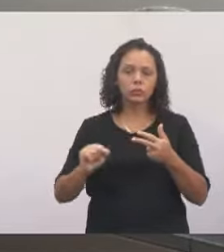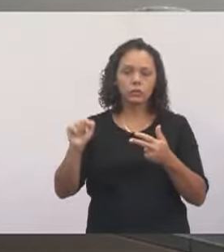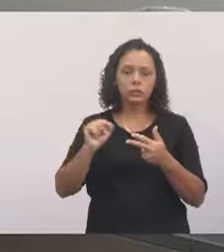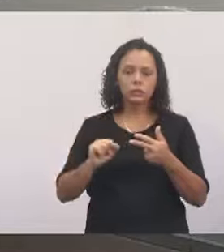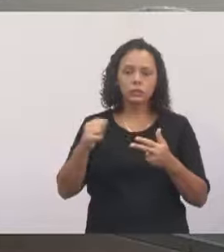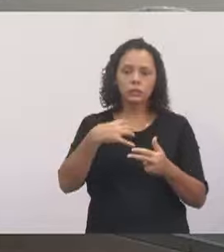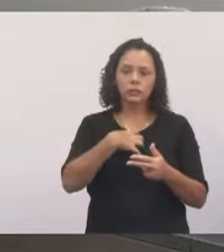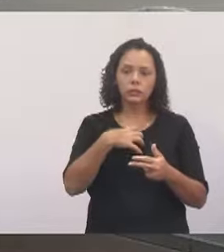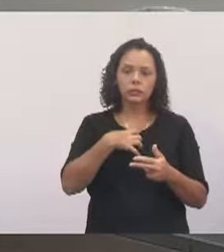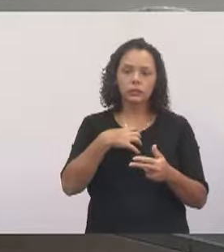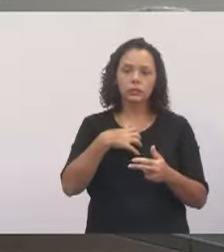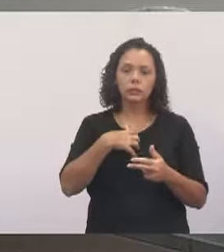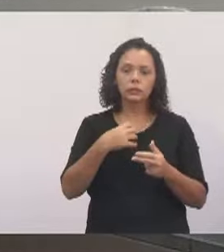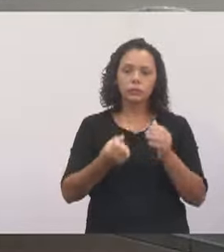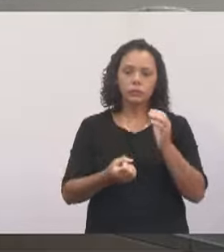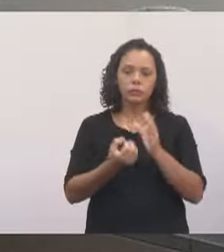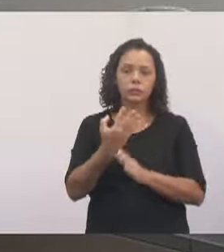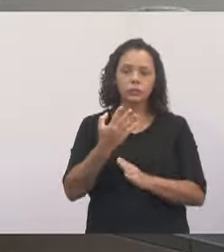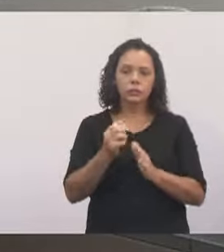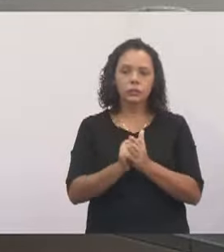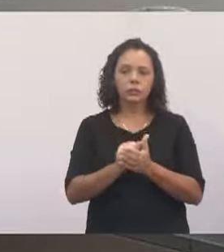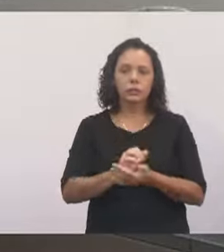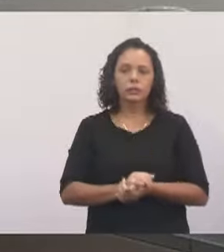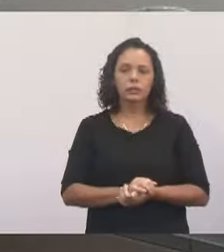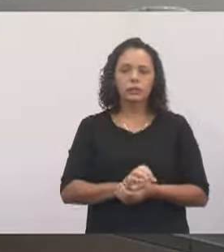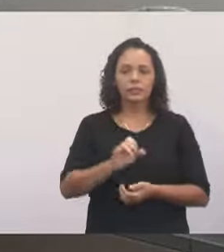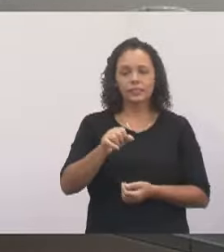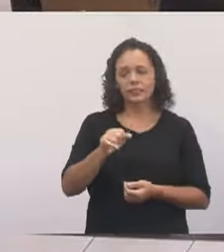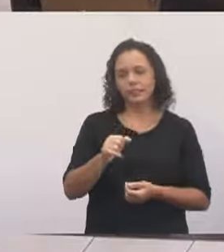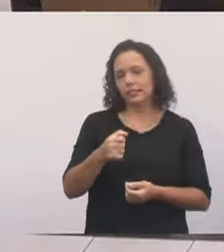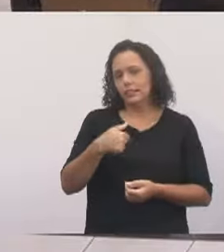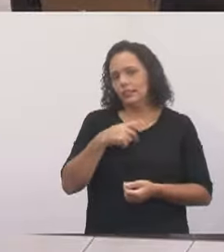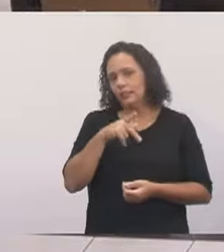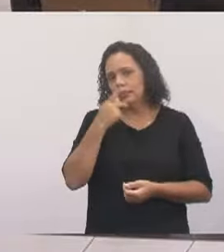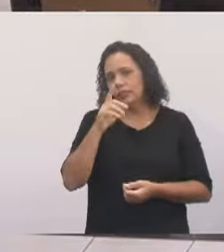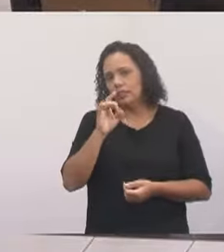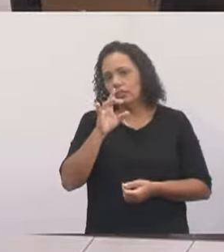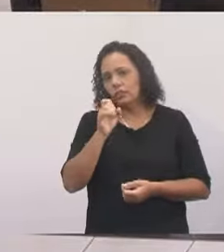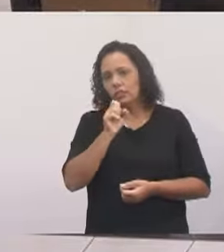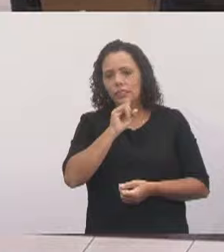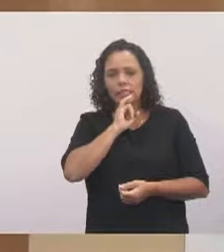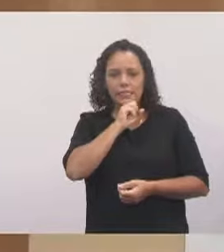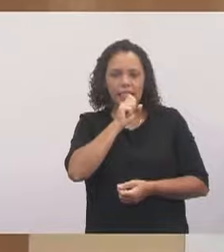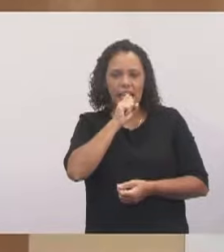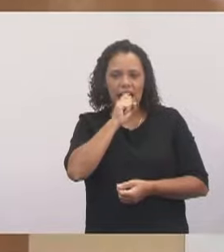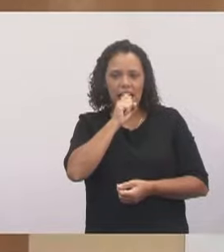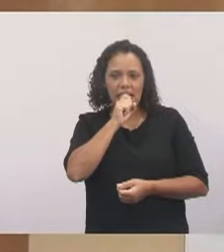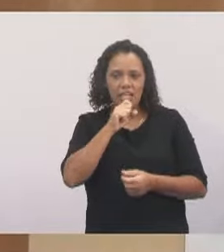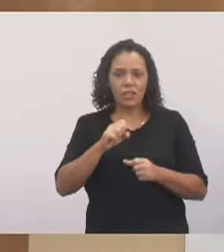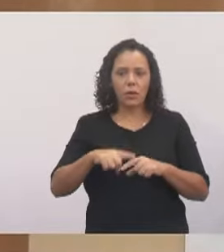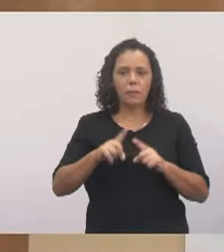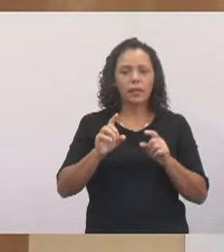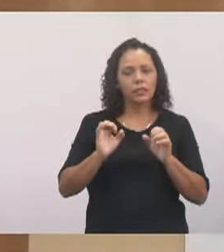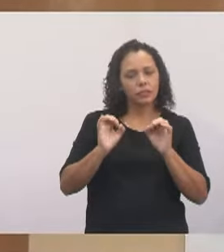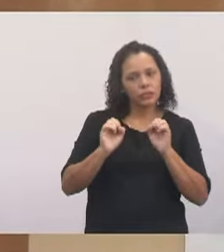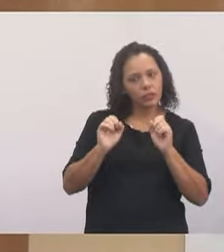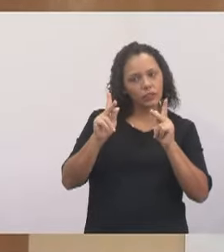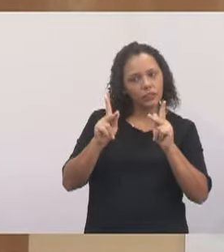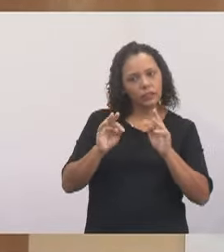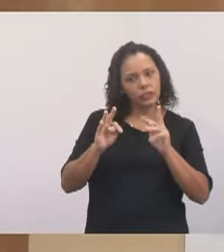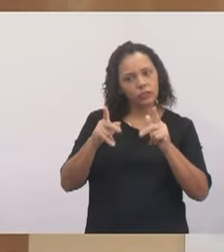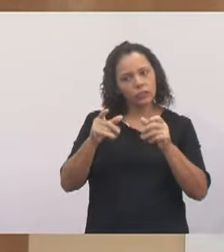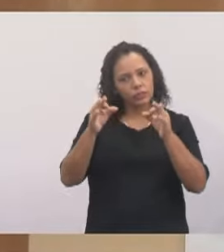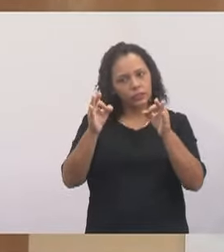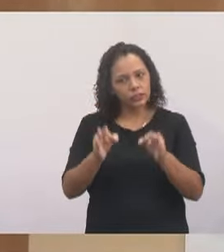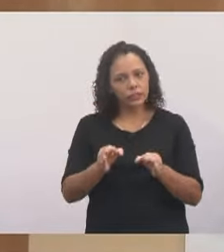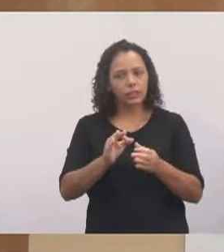como autor aí desse projeto. Sim, eu falei que eu só fiquei enciumado, mas está tudo certo. Você é da casa. E está tudo